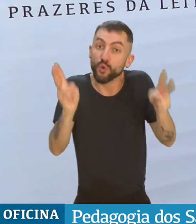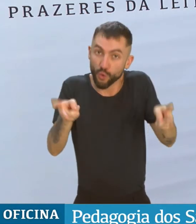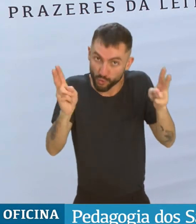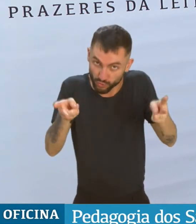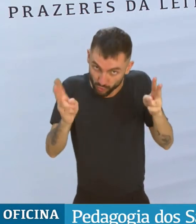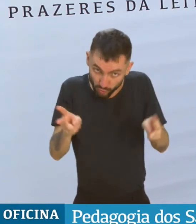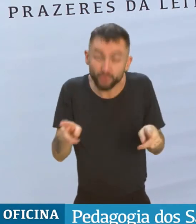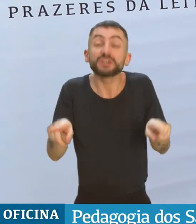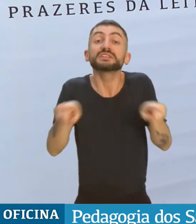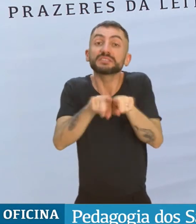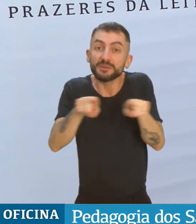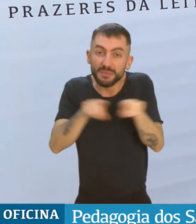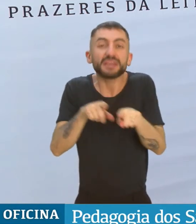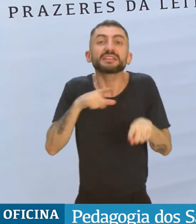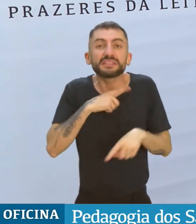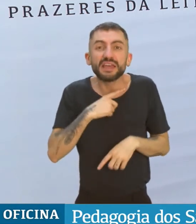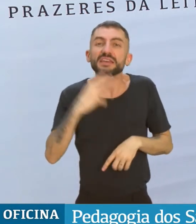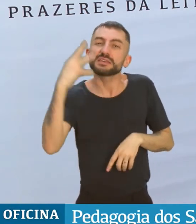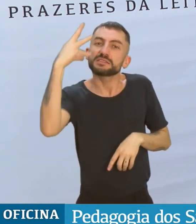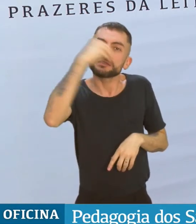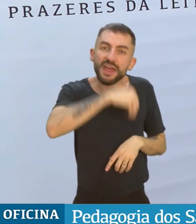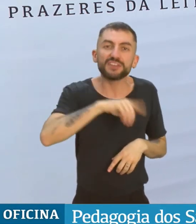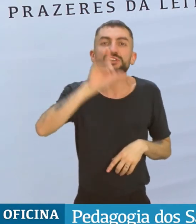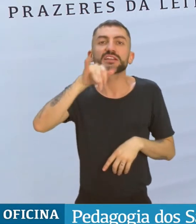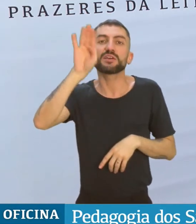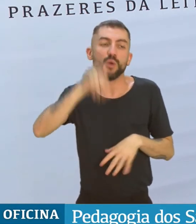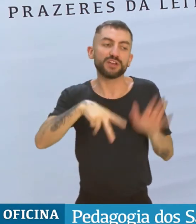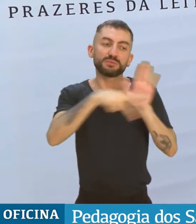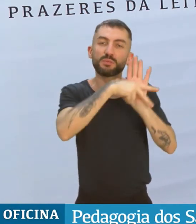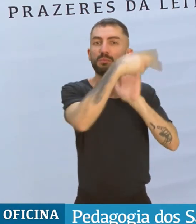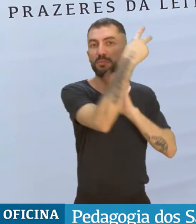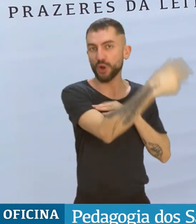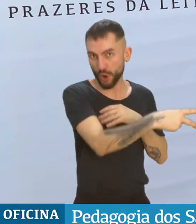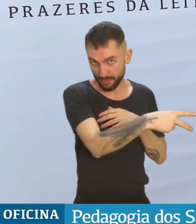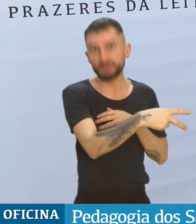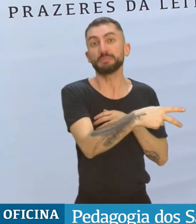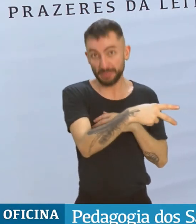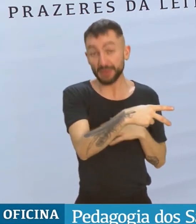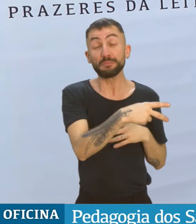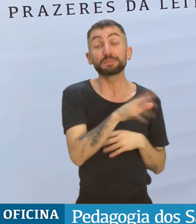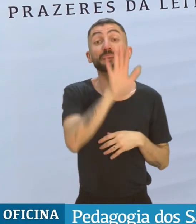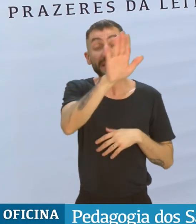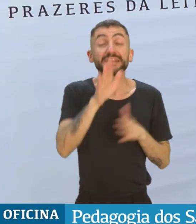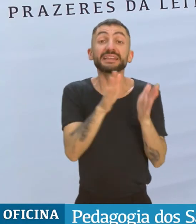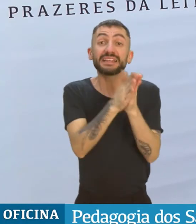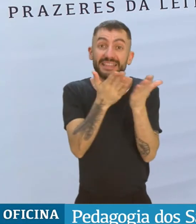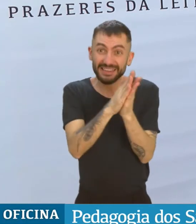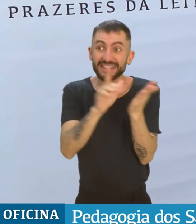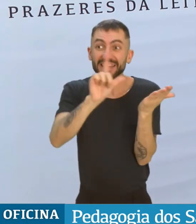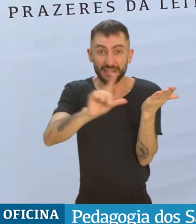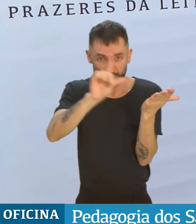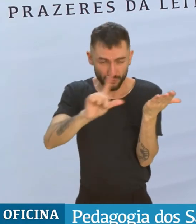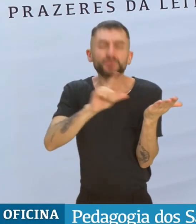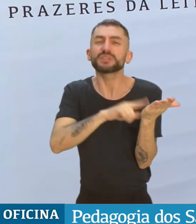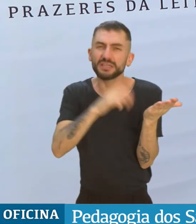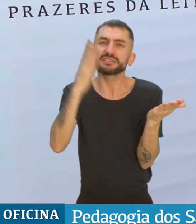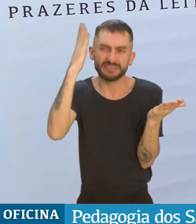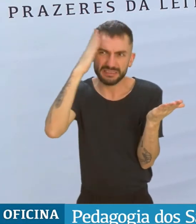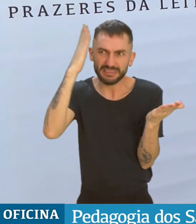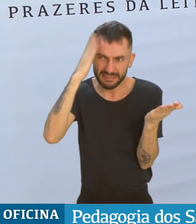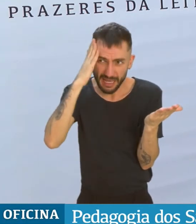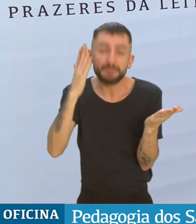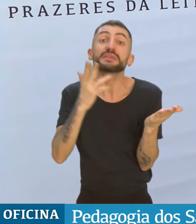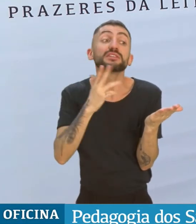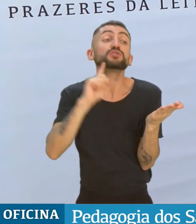uma linguagem muito própria. A literatura ela tem, de uma certa maneira, ela tem CEP, ela tem